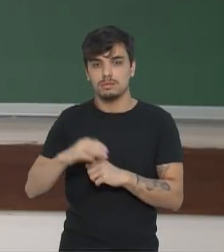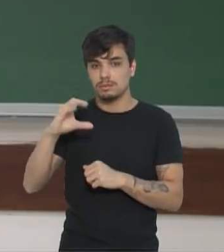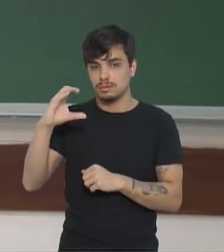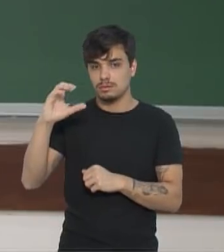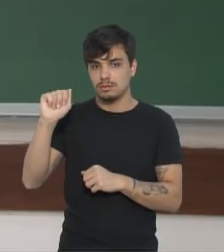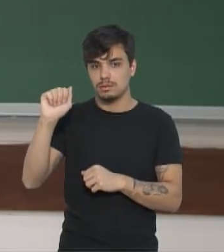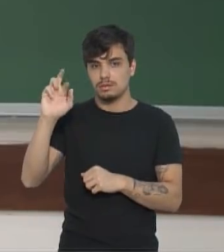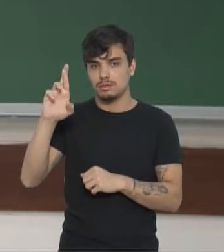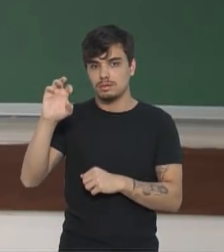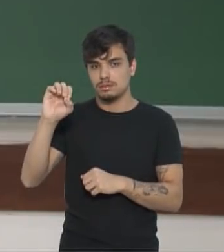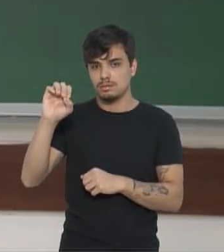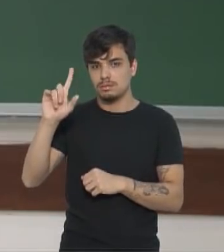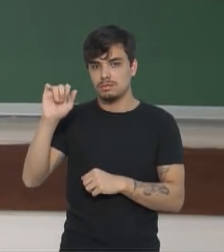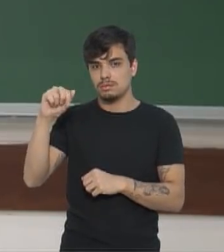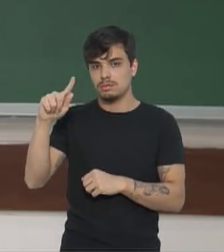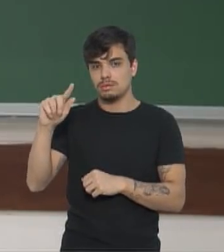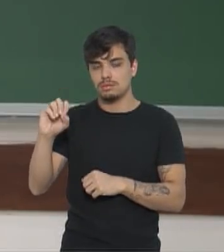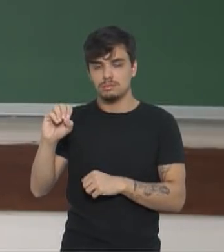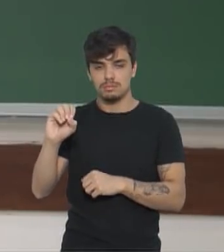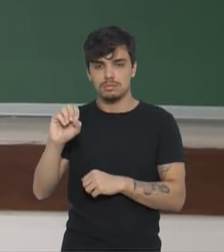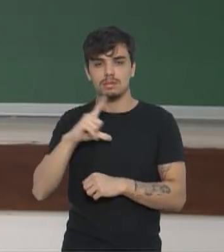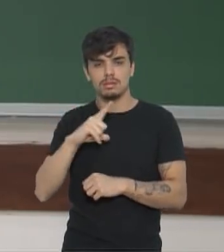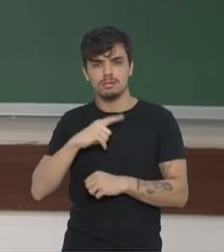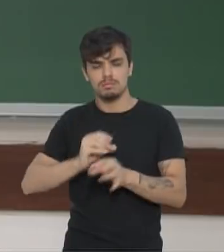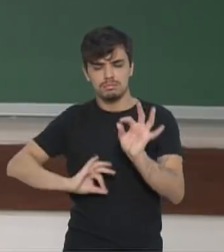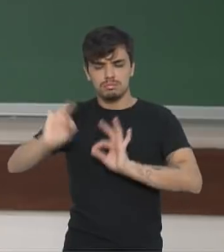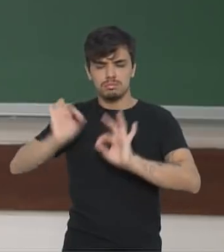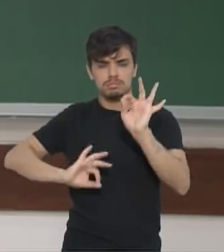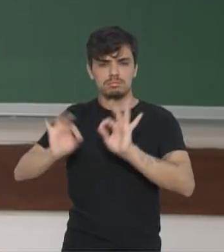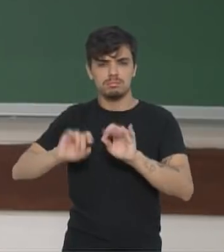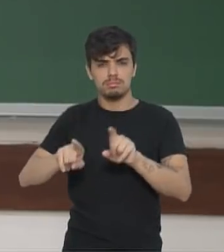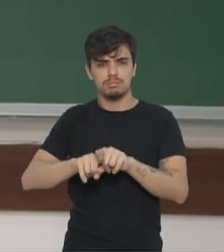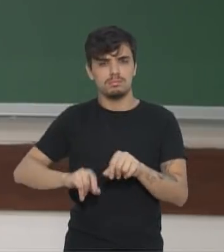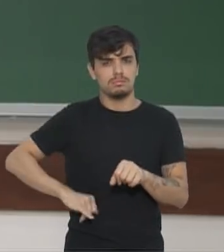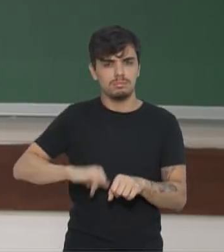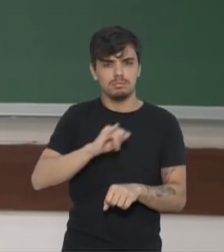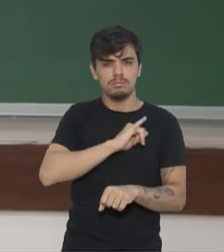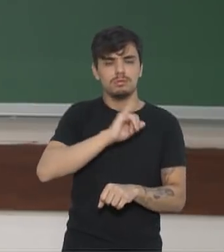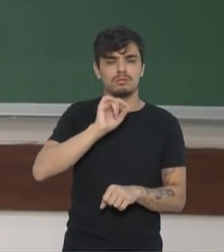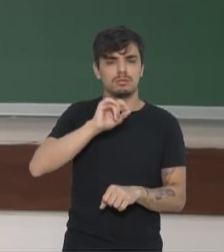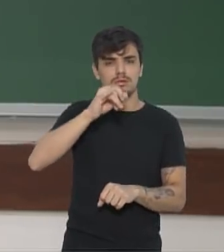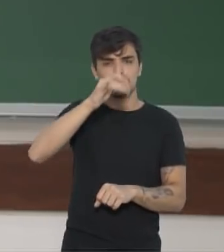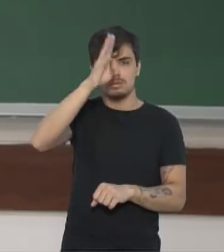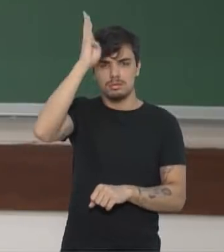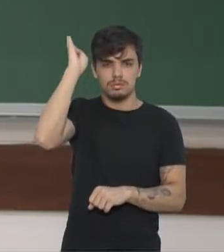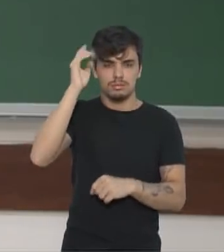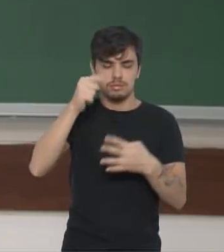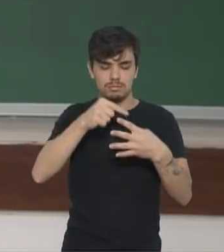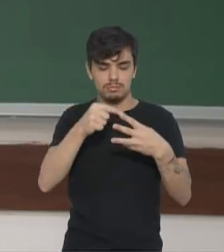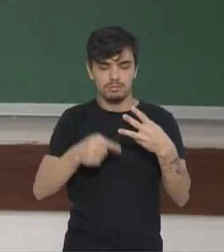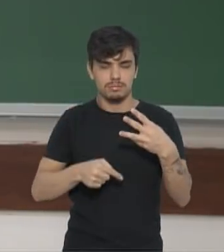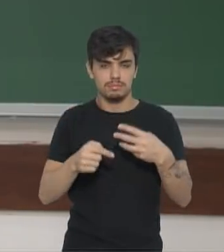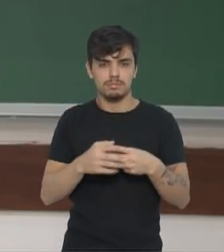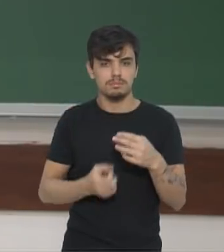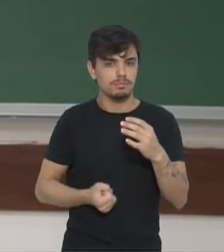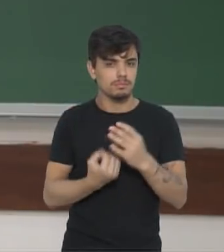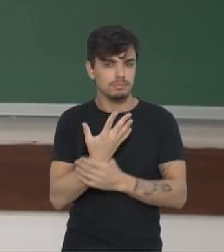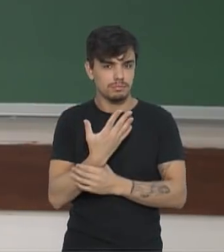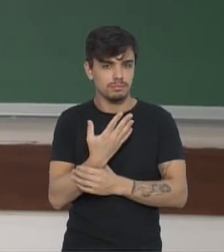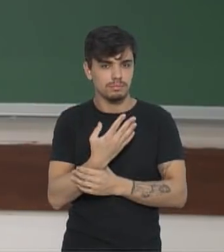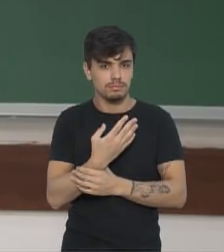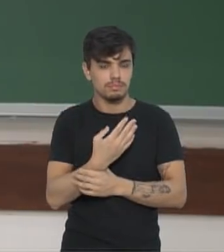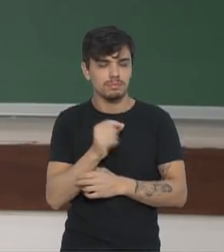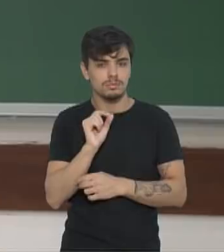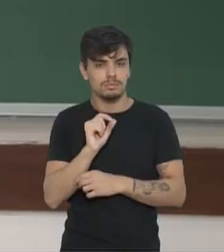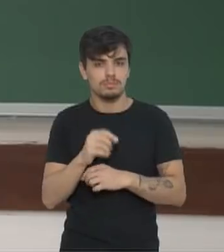Carolíngio, desculpe, houve toda aquela organização do Império entre ducados, marcas e condados. Aí está a origem do termo,